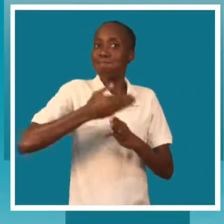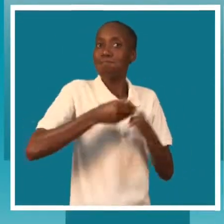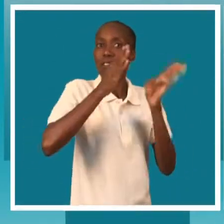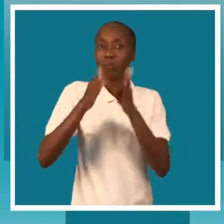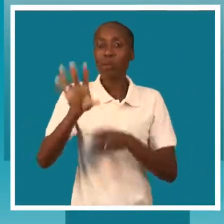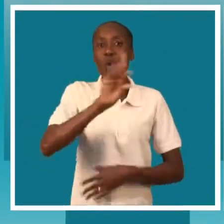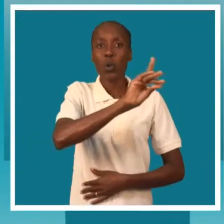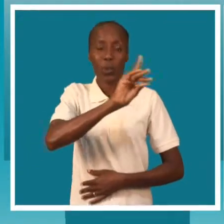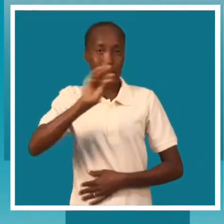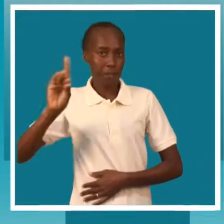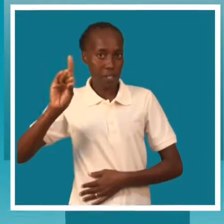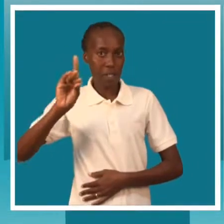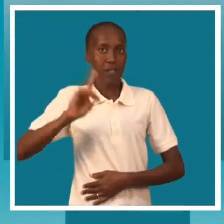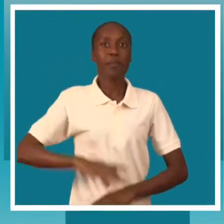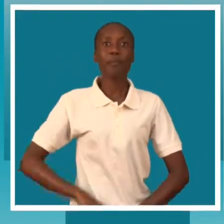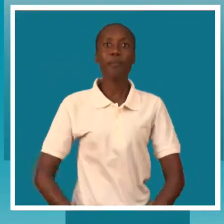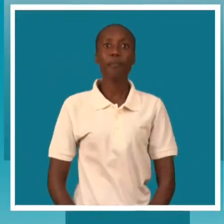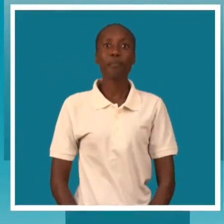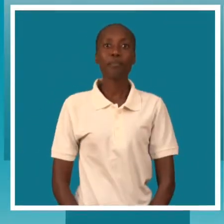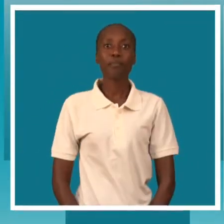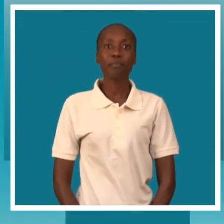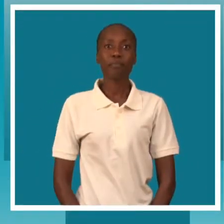reabilitação de pessoas com deficiência.